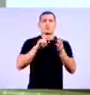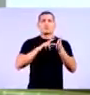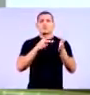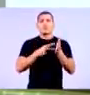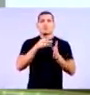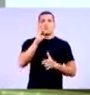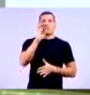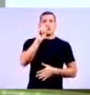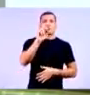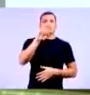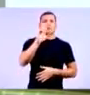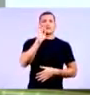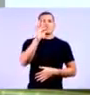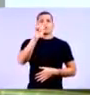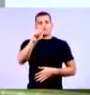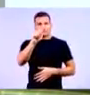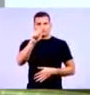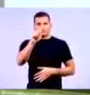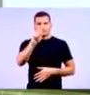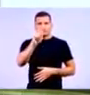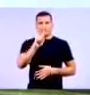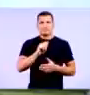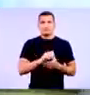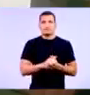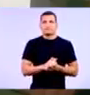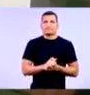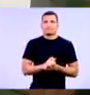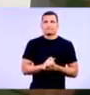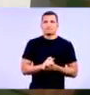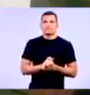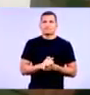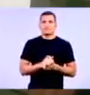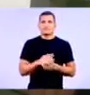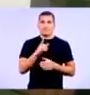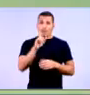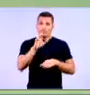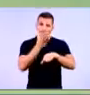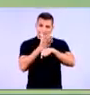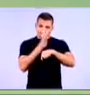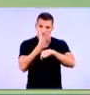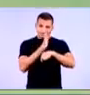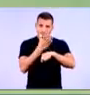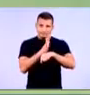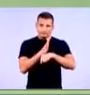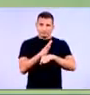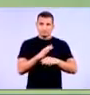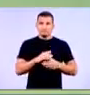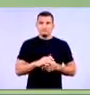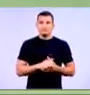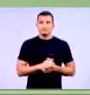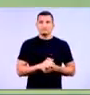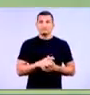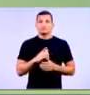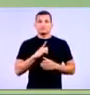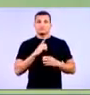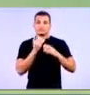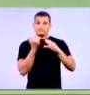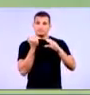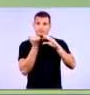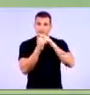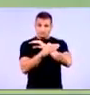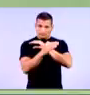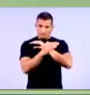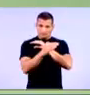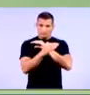tarefa? A tarefa, ela é uma atividade que consiste no envio do